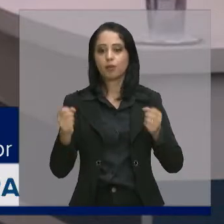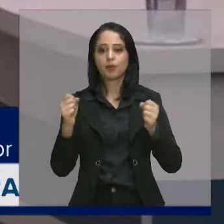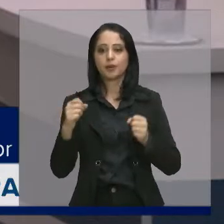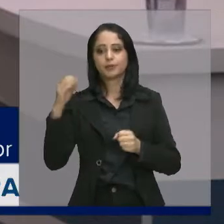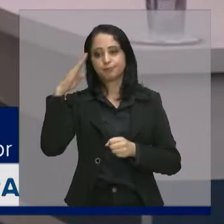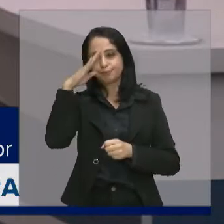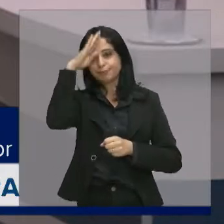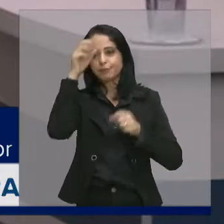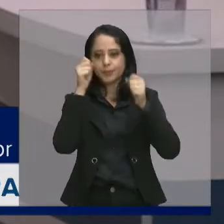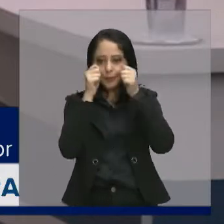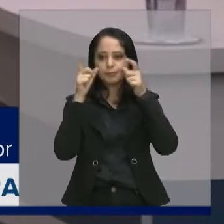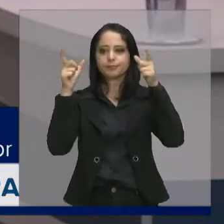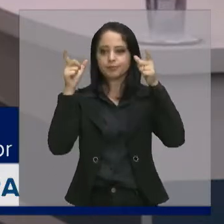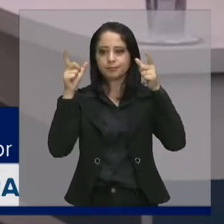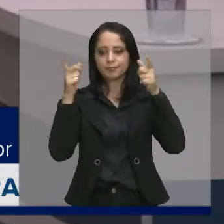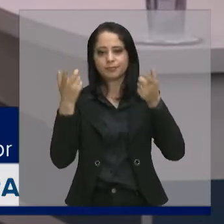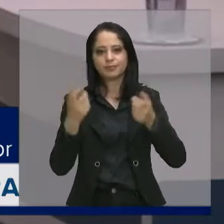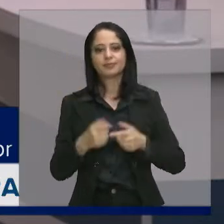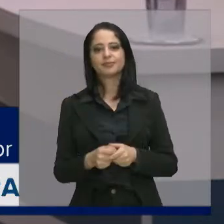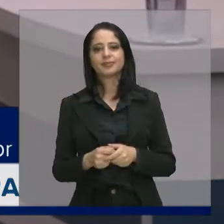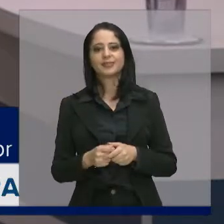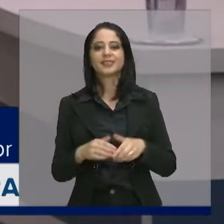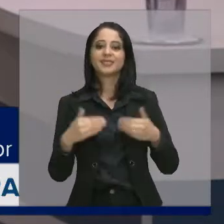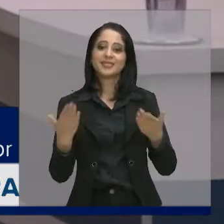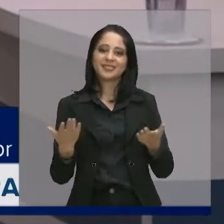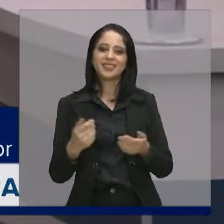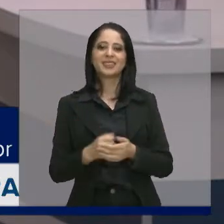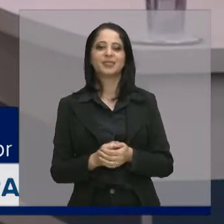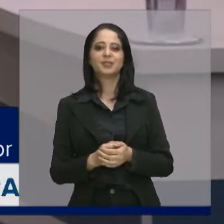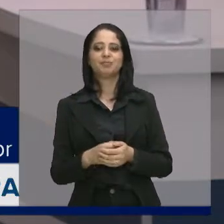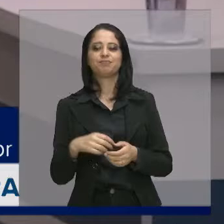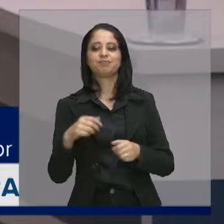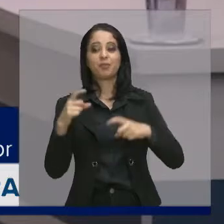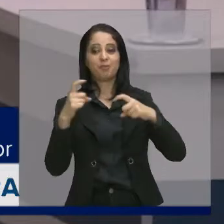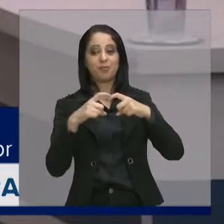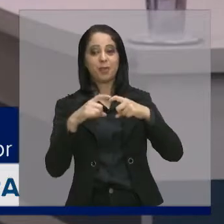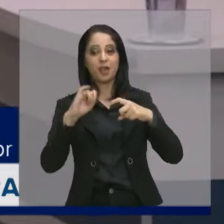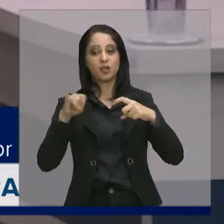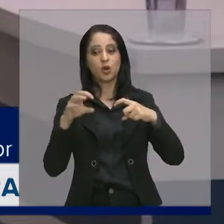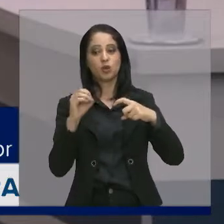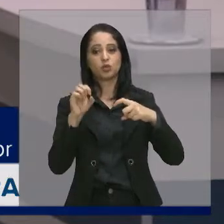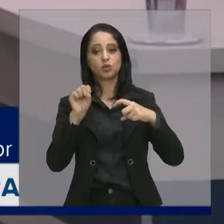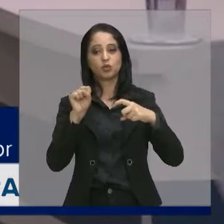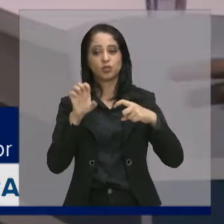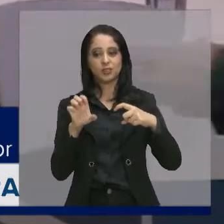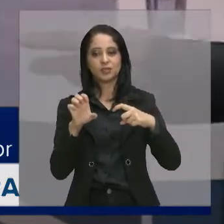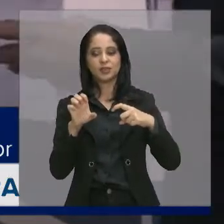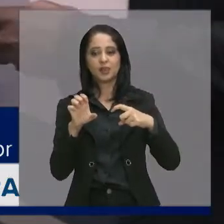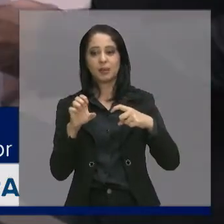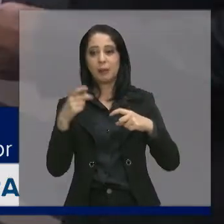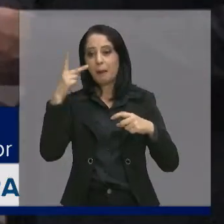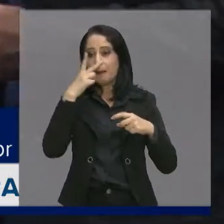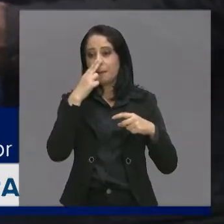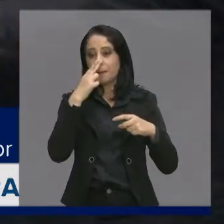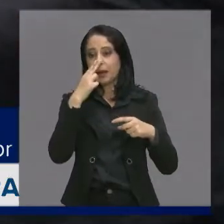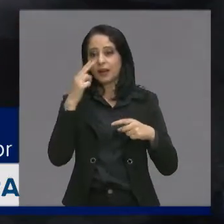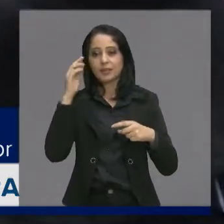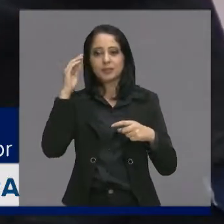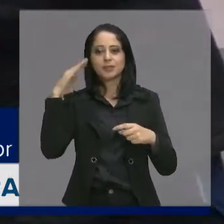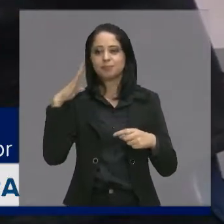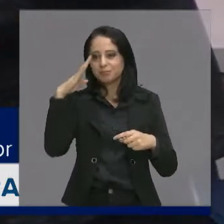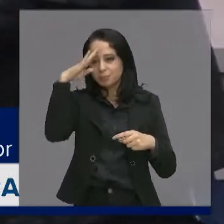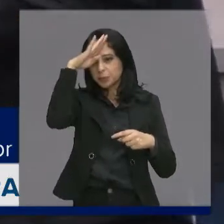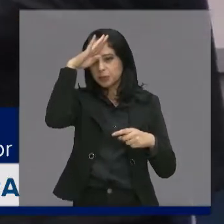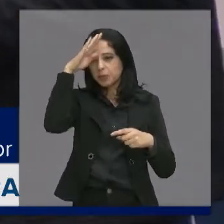como diz o doutor Zé Cláudio, ele só tem um neurônio, né? Você fala que ele tem um